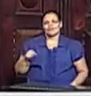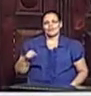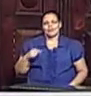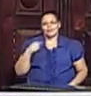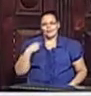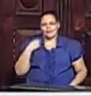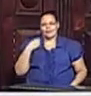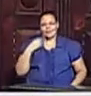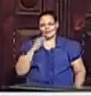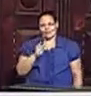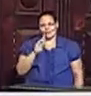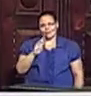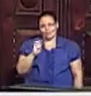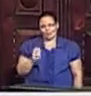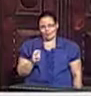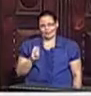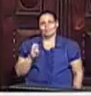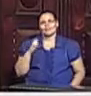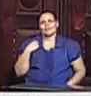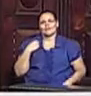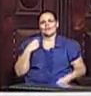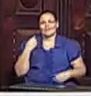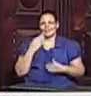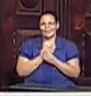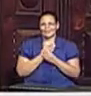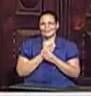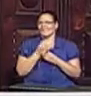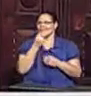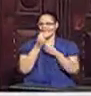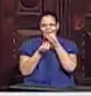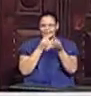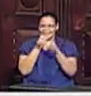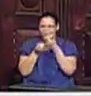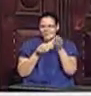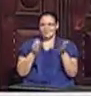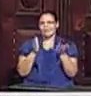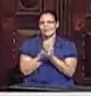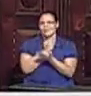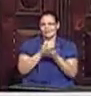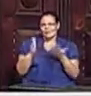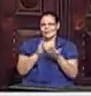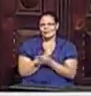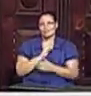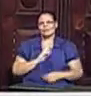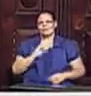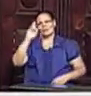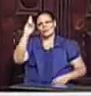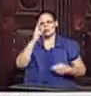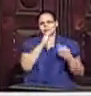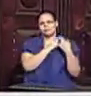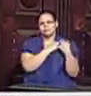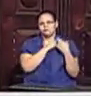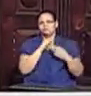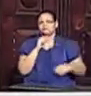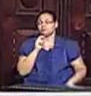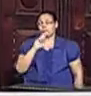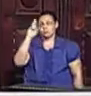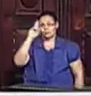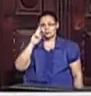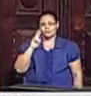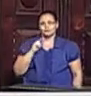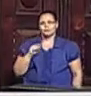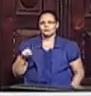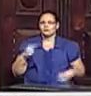Regional Eleitoral, um governo sobre o qual pesam gravíssimas denúncias, que teve autoridade corroída e corrompida e que